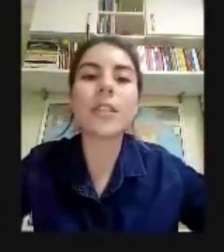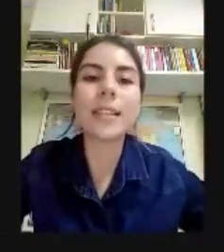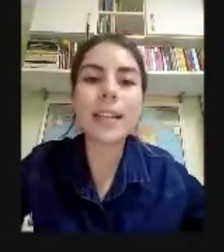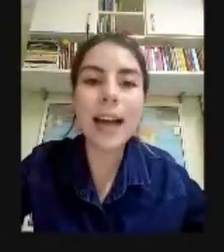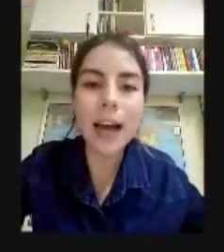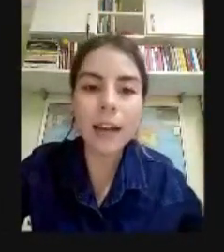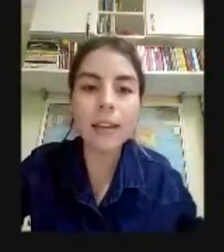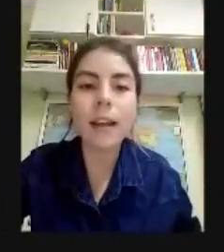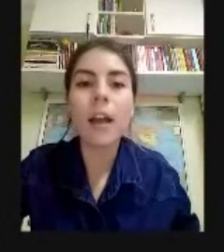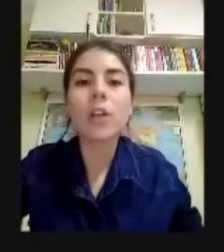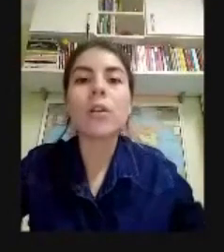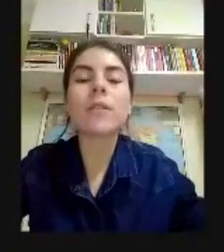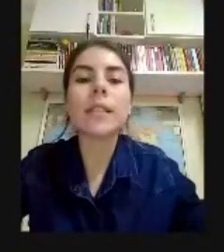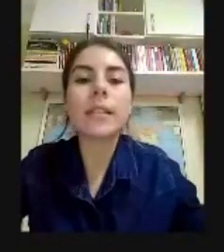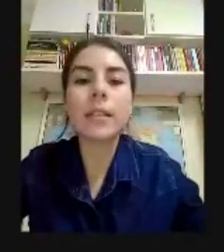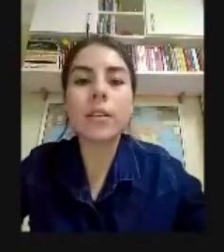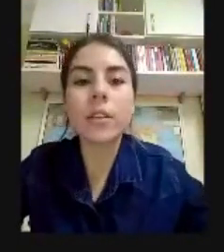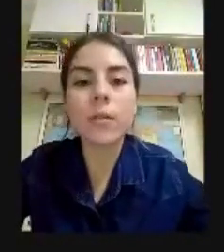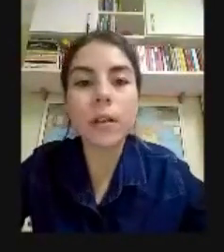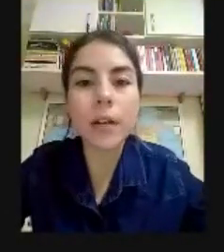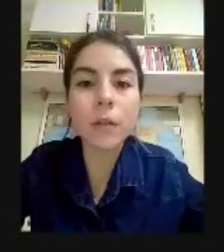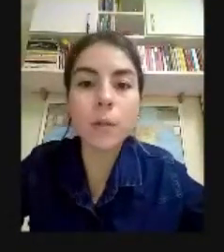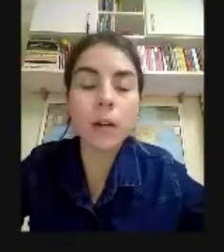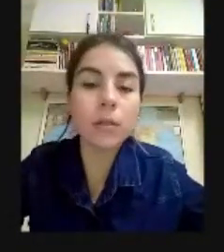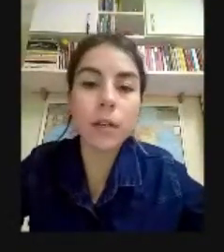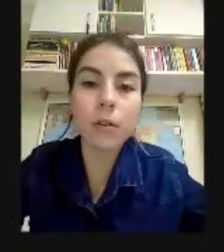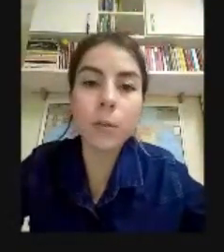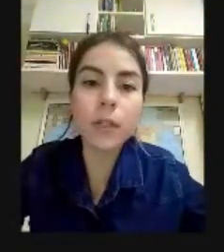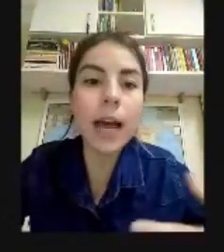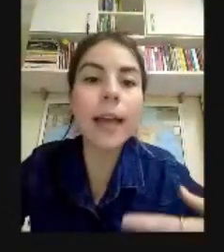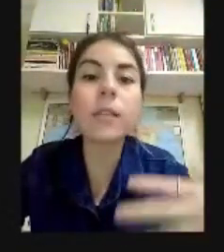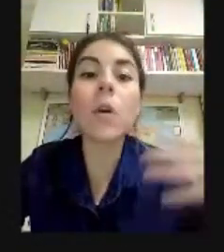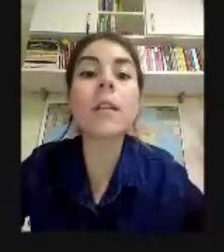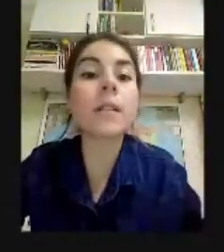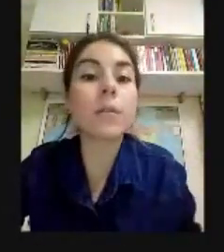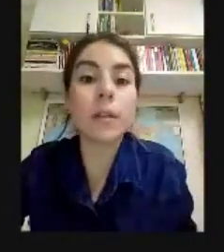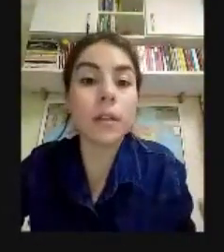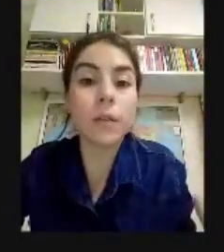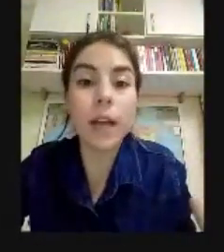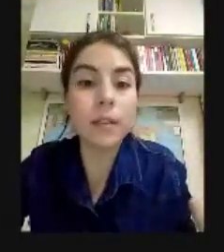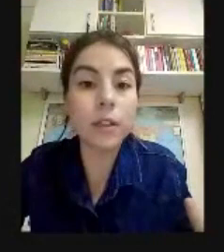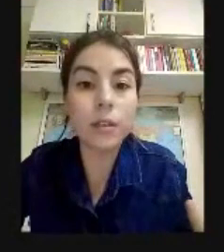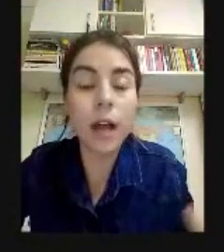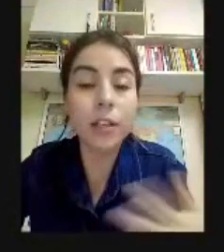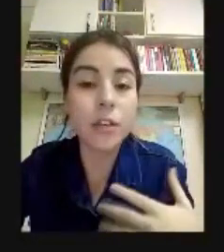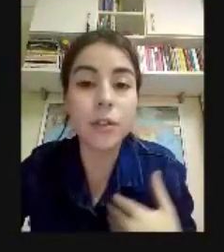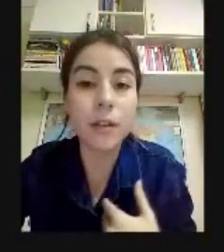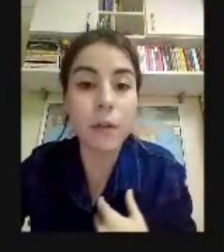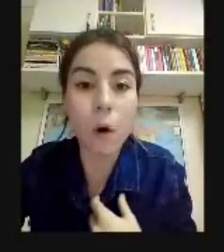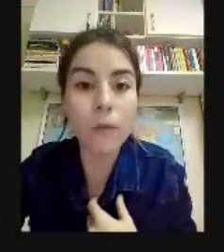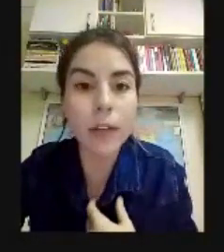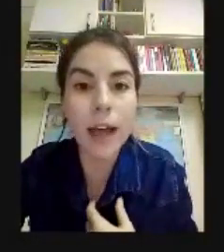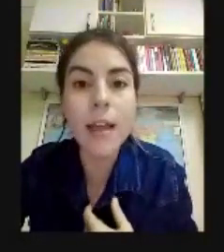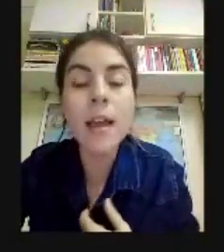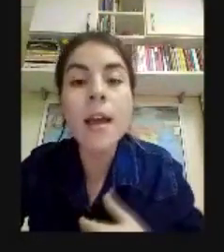todos os 15 dias da carta todos esses 15 dias do cartões dos cartões em todas as outras atividades que a